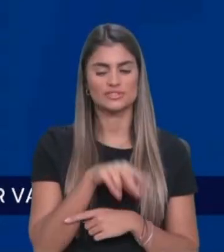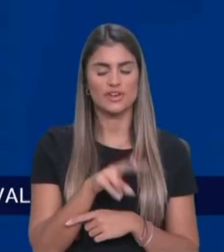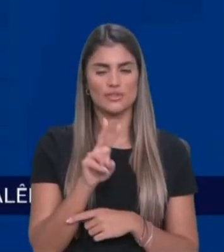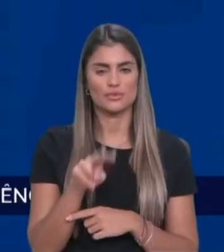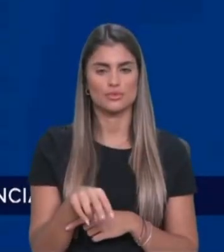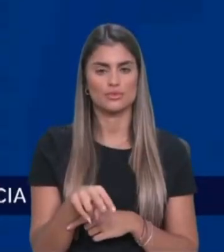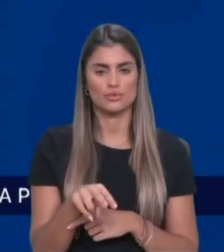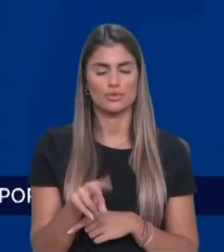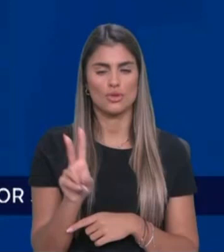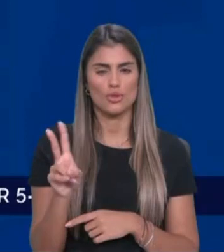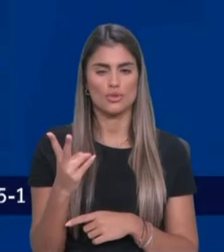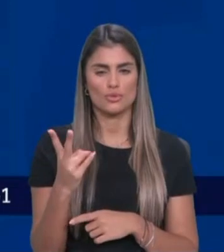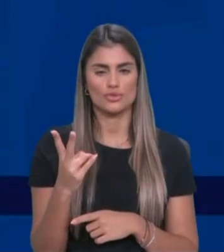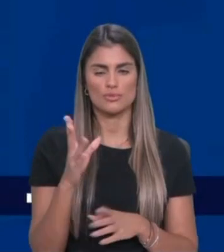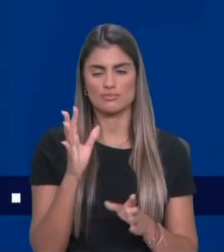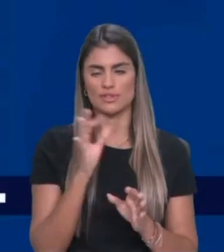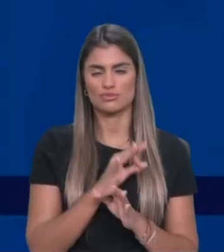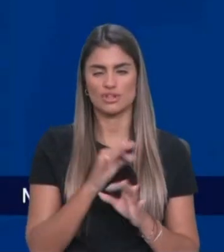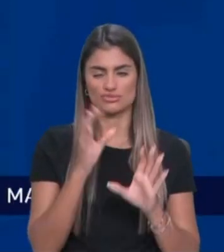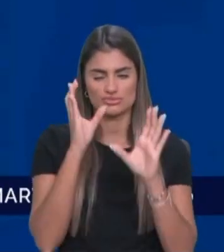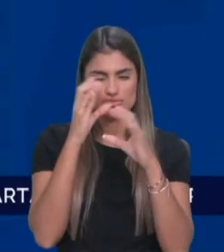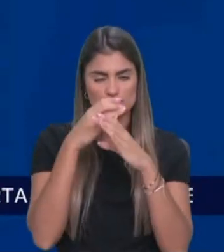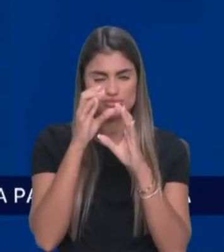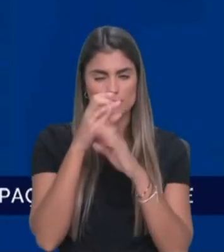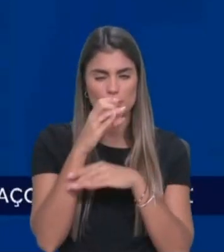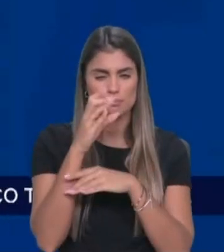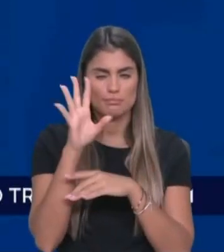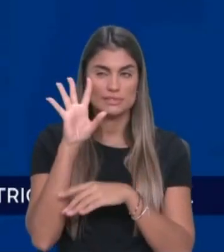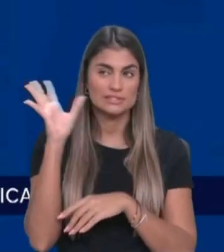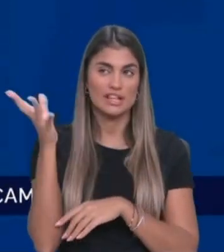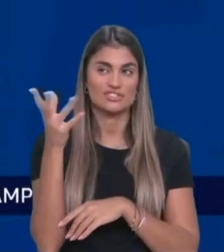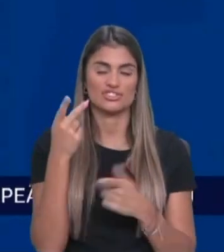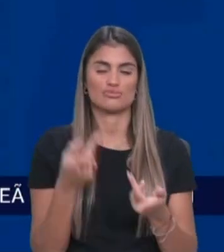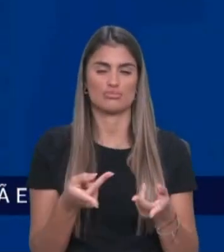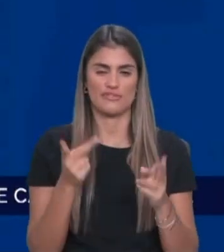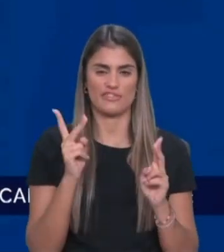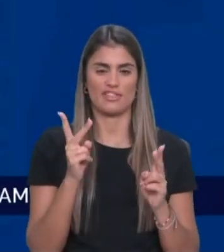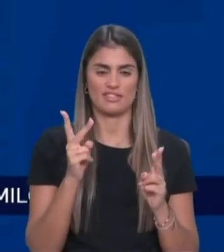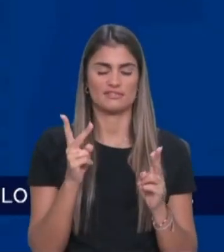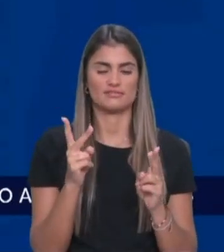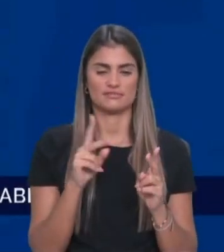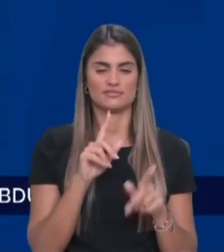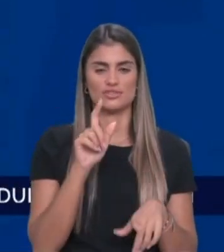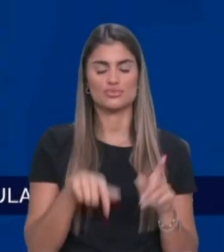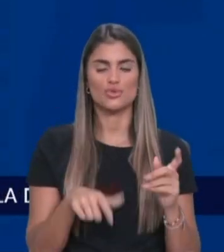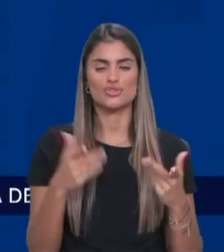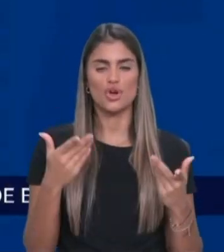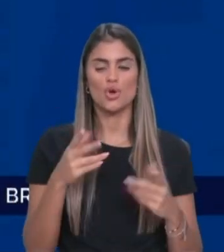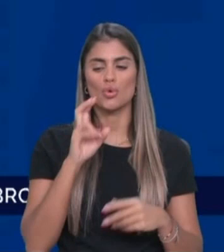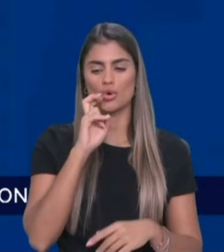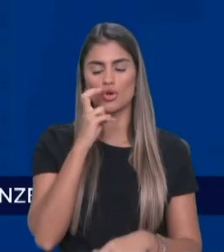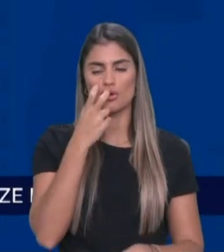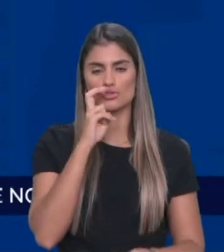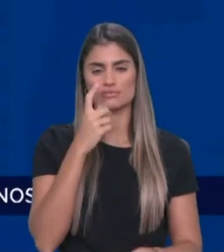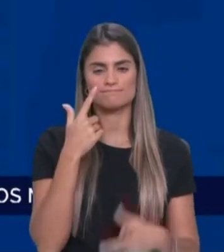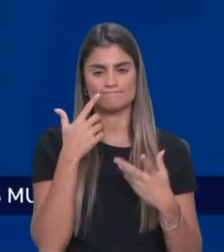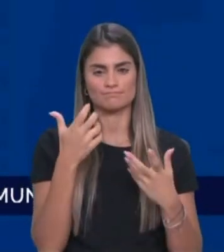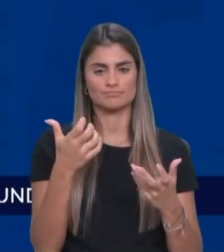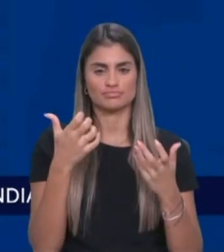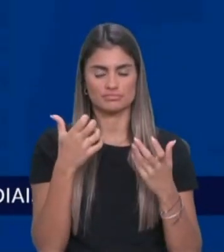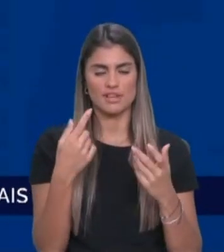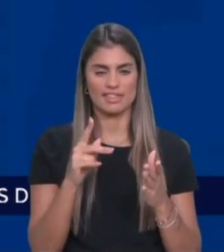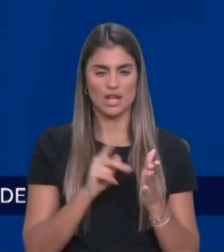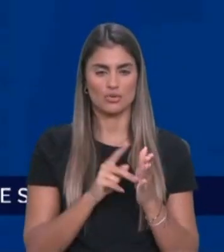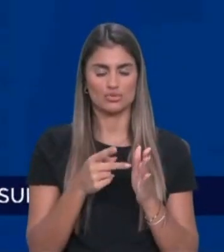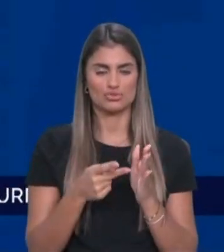dos mais extraordinários telescópios espaciais que temos à disposição da humanidade neste tempo, que também é muito curioso sempre realçar isto. Temos